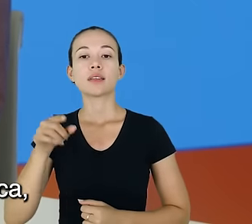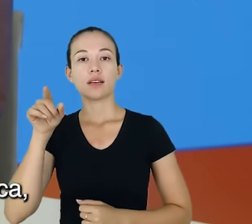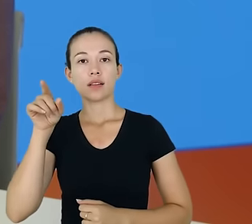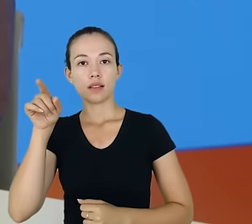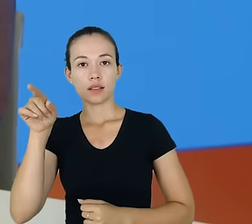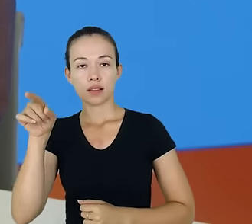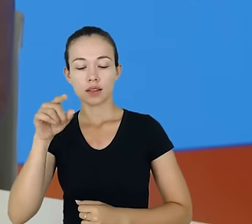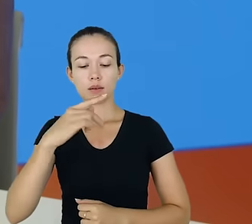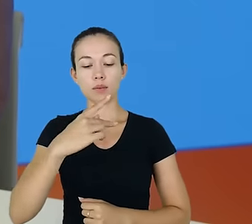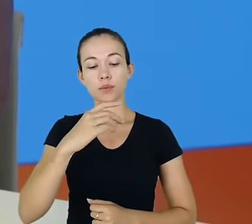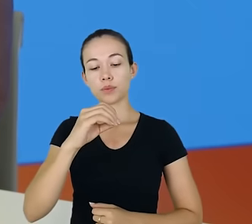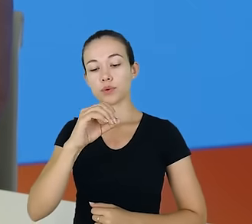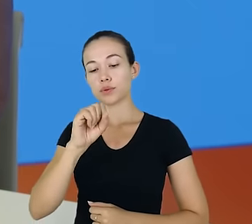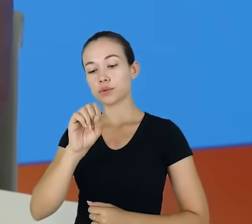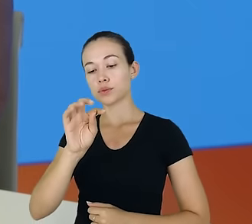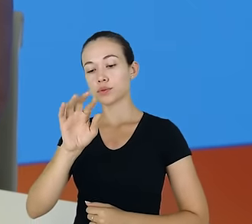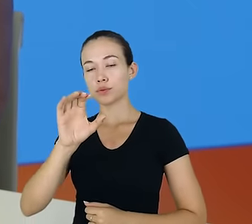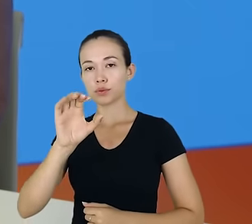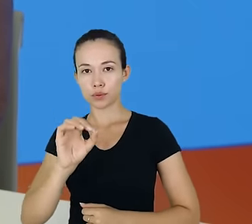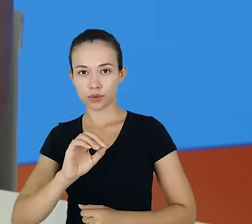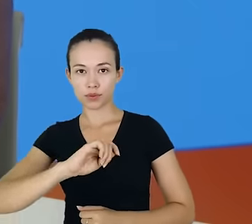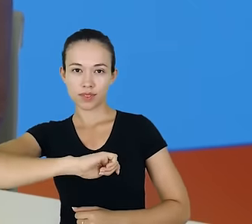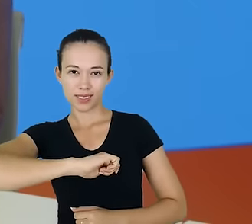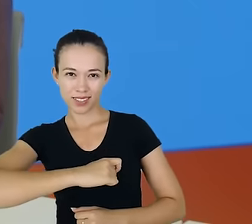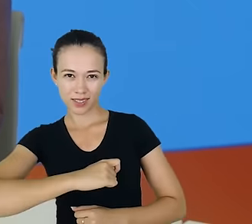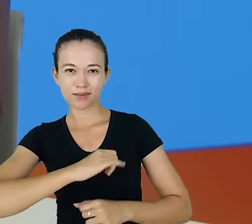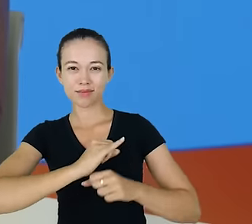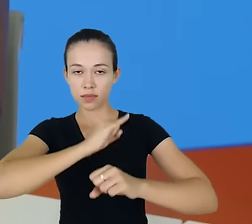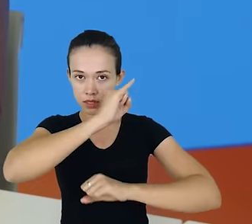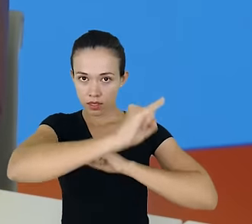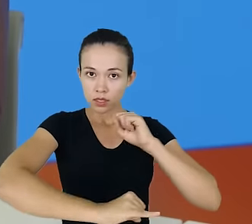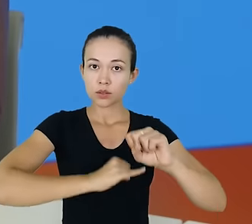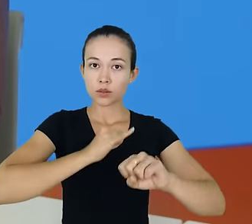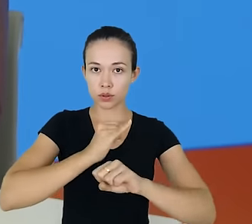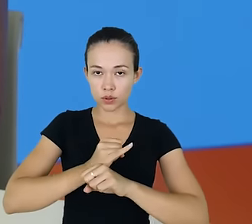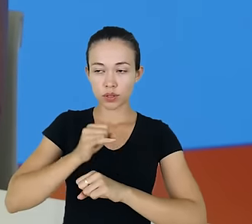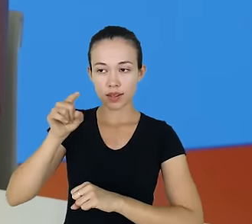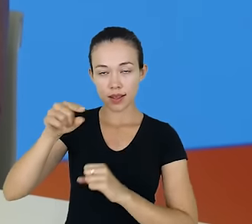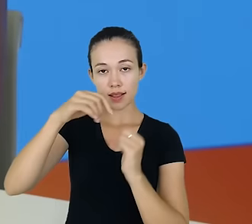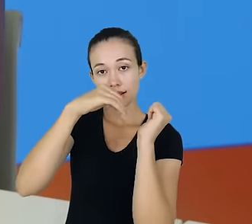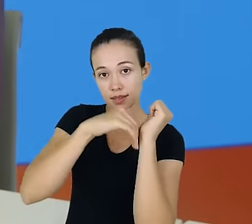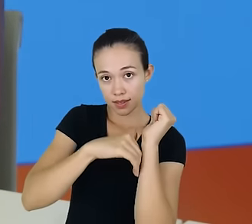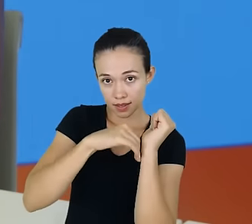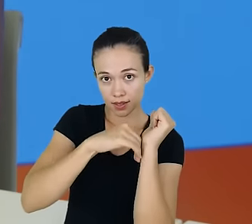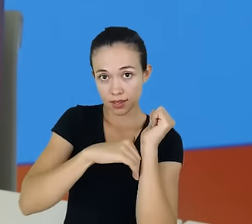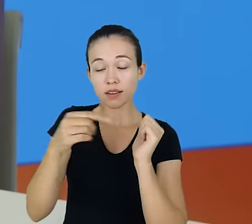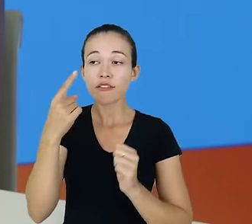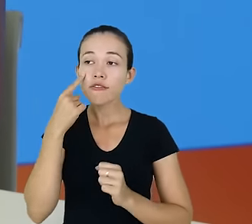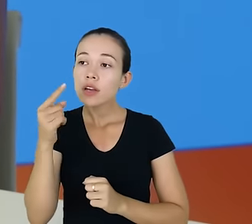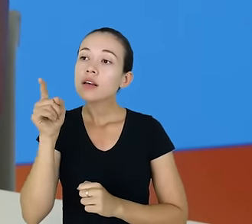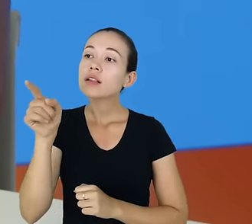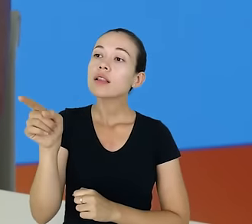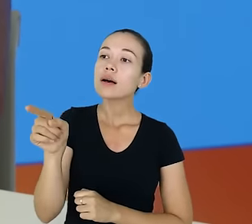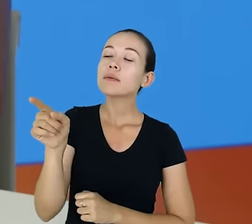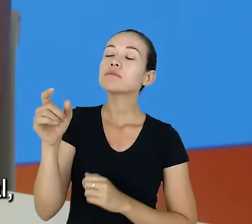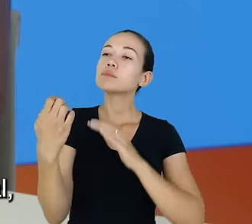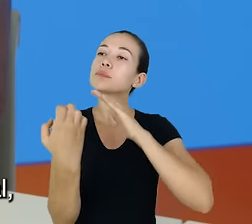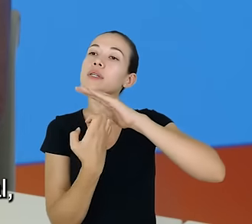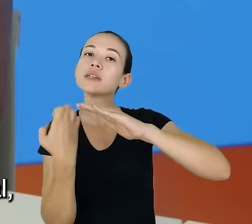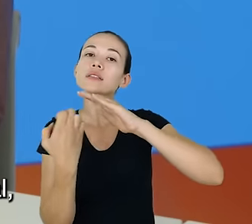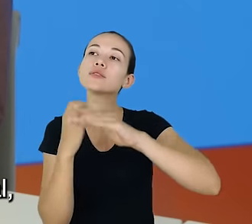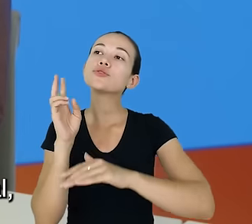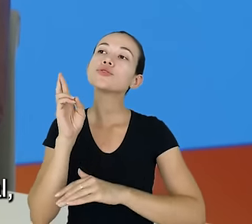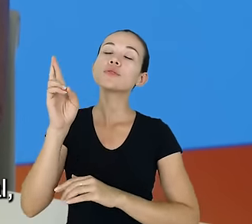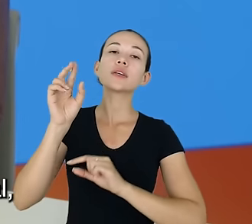eletrônica essa senha do posto fiscal ela é vinculada a ao ao dono da empresa né Eh